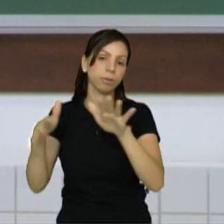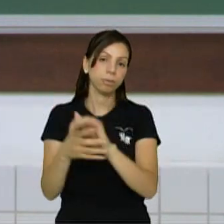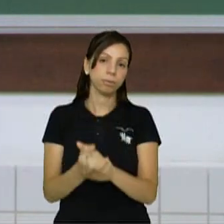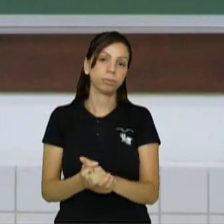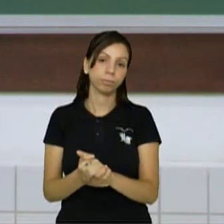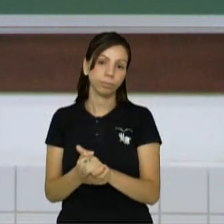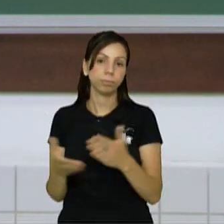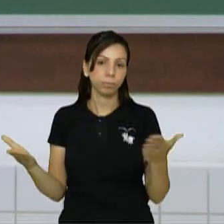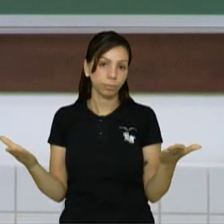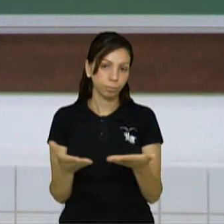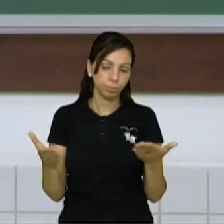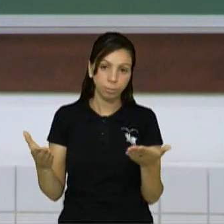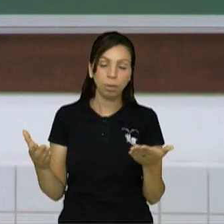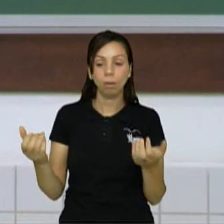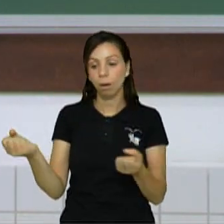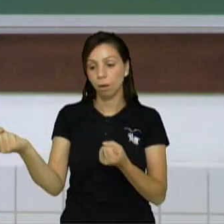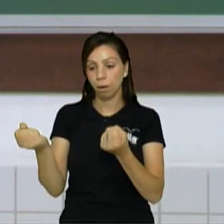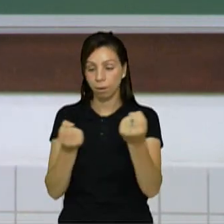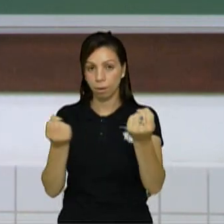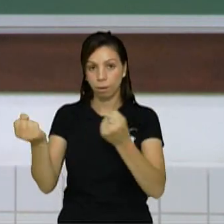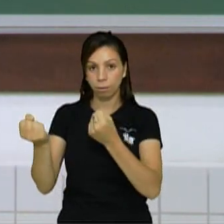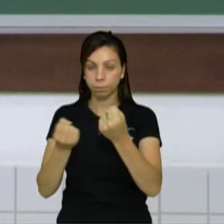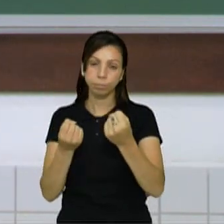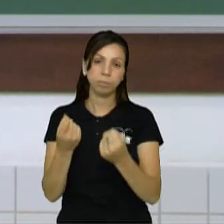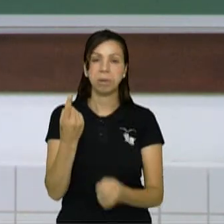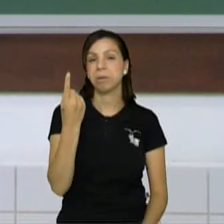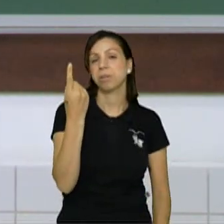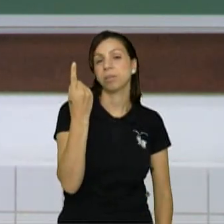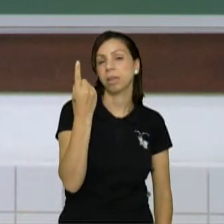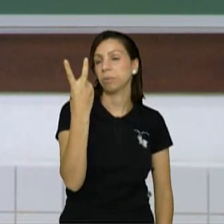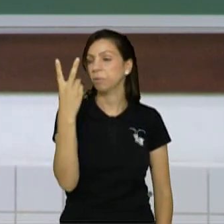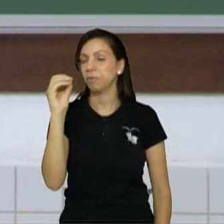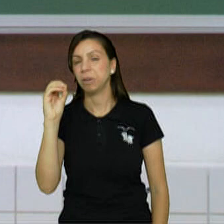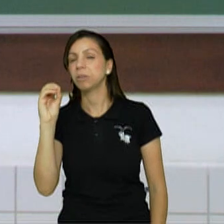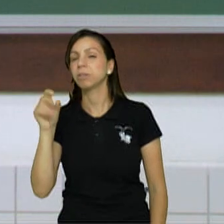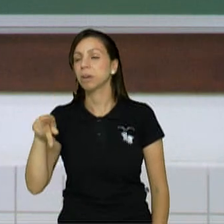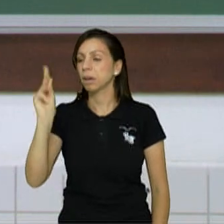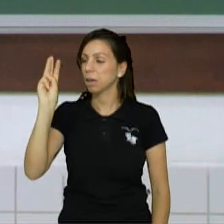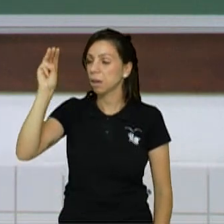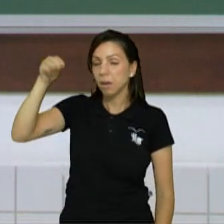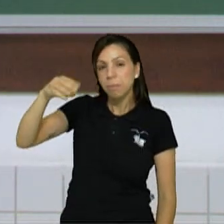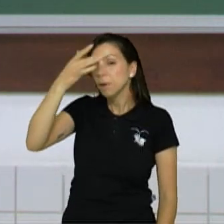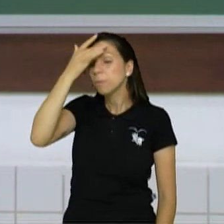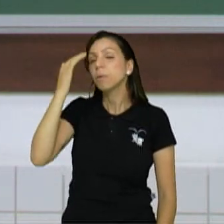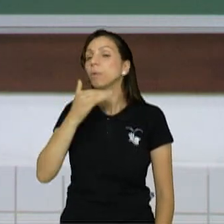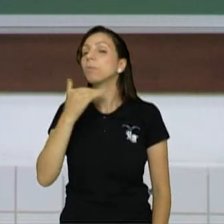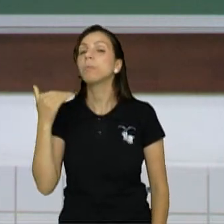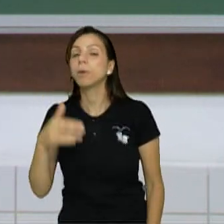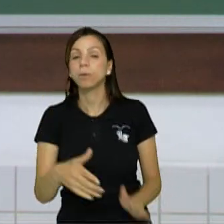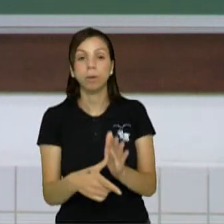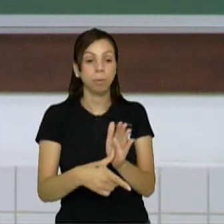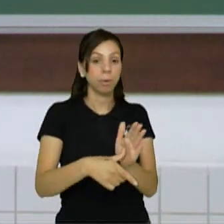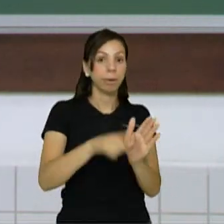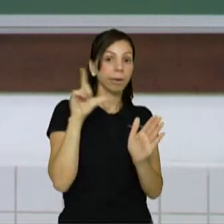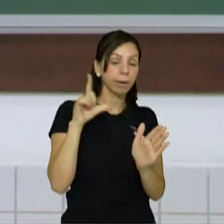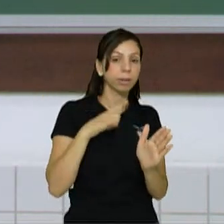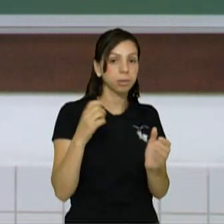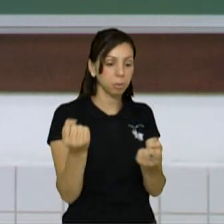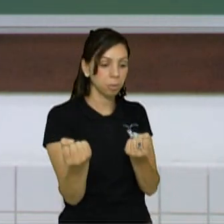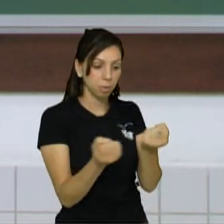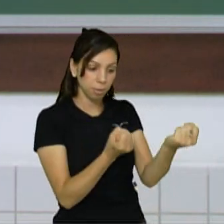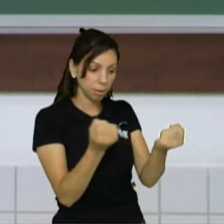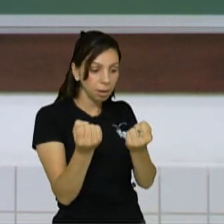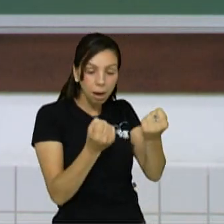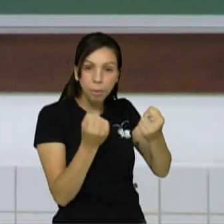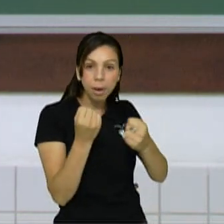veja, hoje tem carros que colidem a 120 km por hora e ninguém morre. Antigamente, como o carro era muito